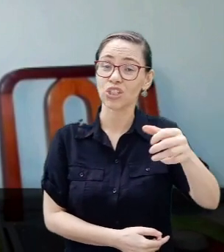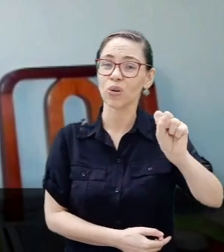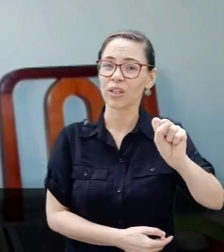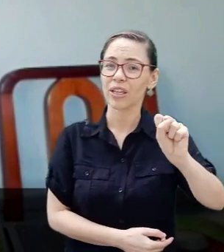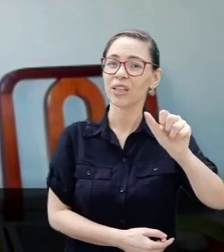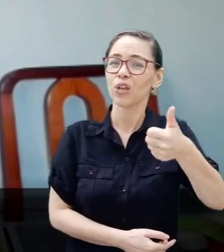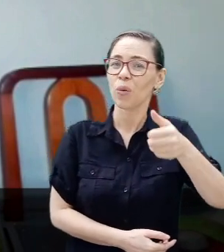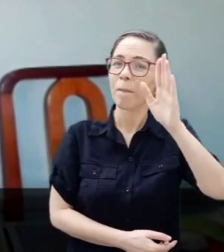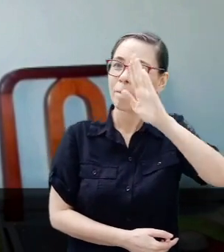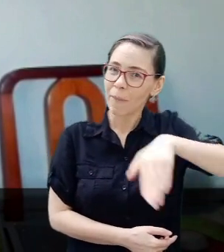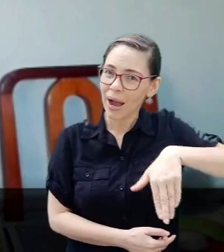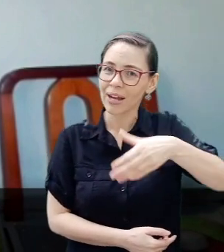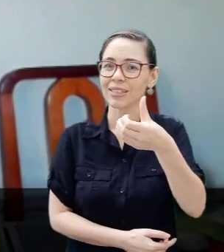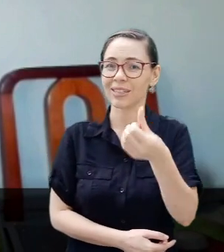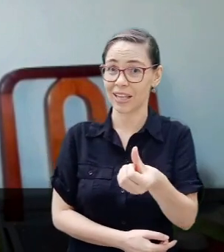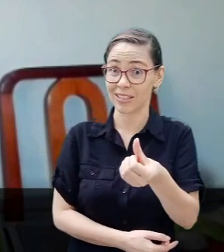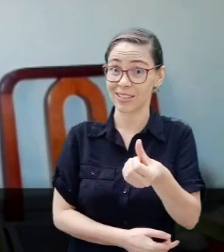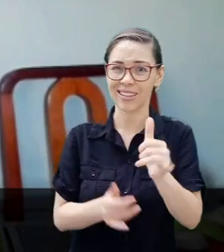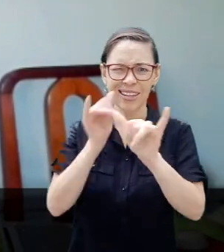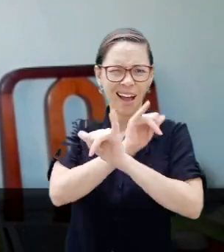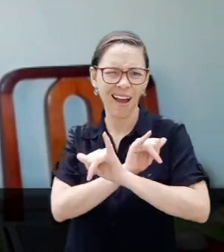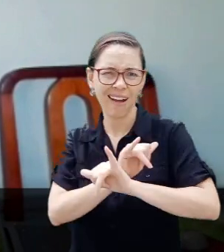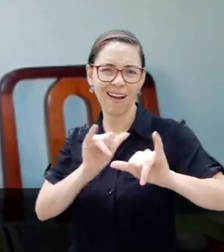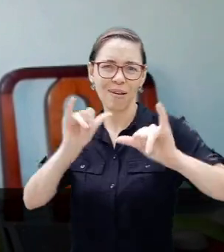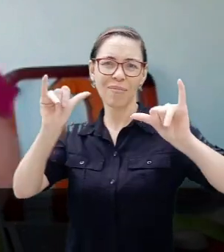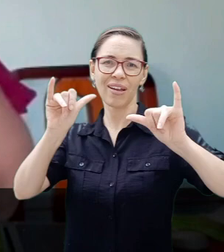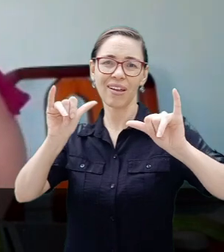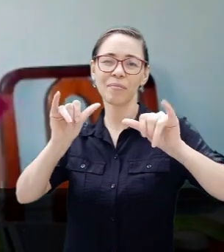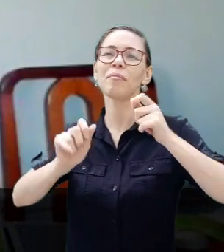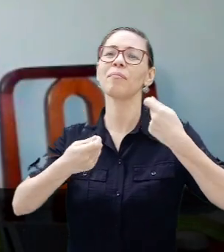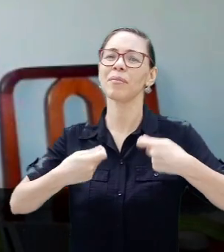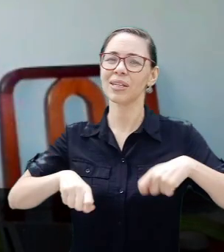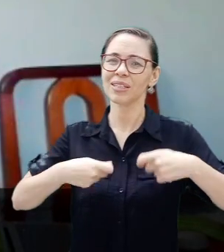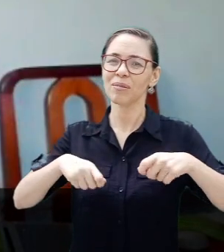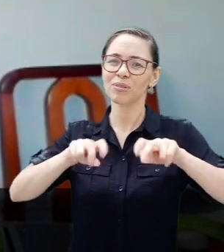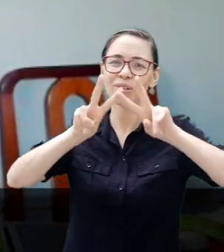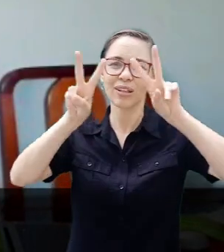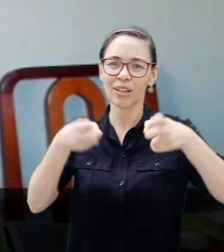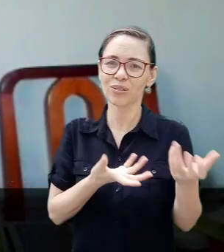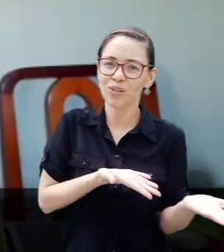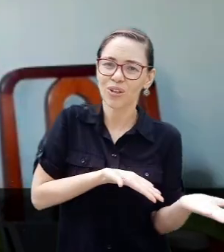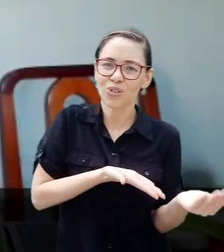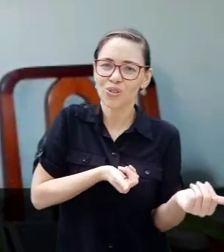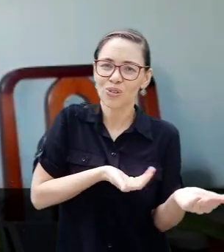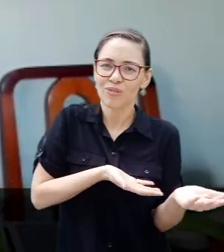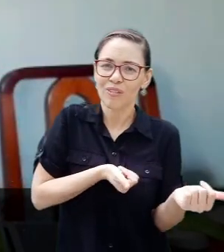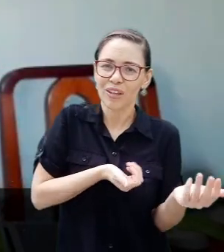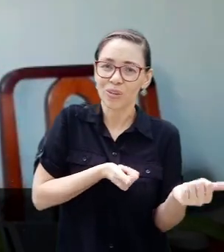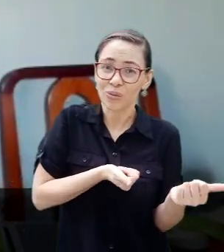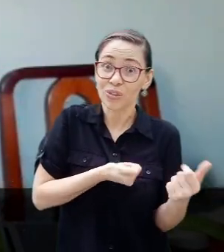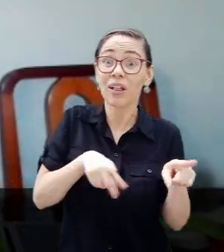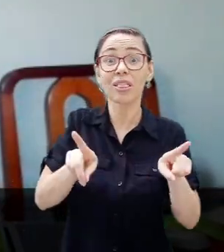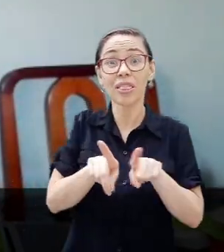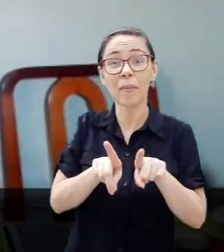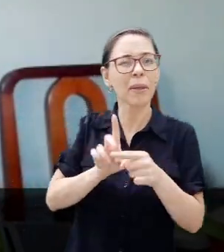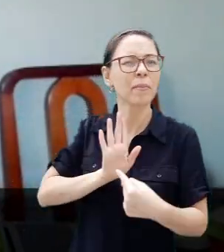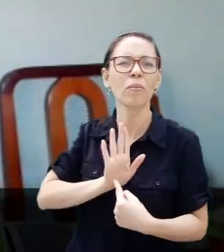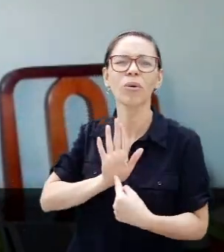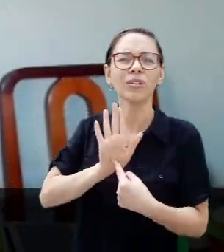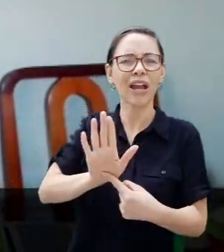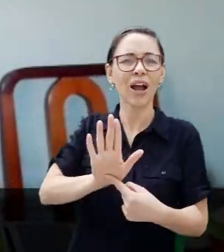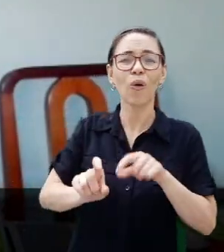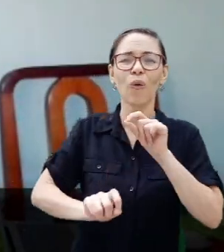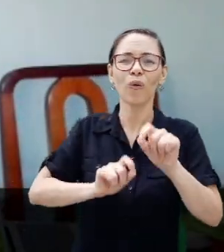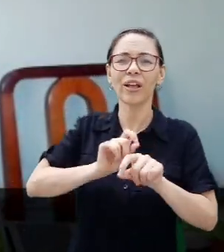104781/6. Falar de juventude nessa campanha é evidenciar, é dimensionar as